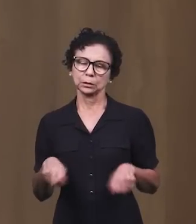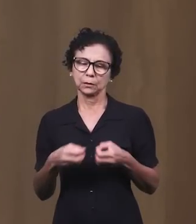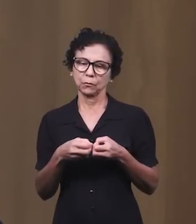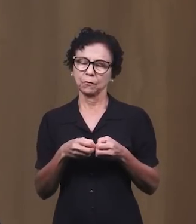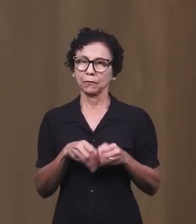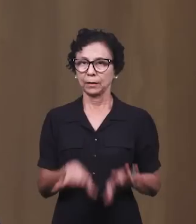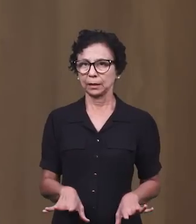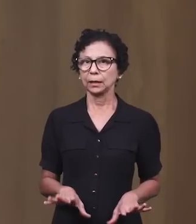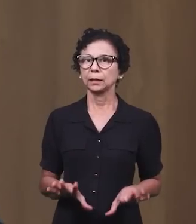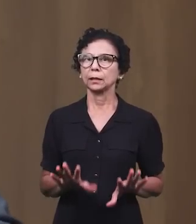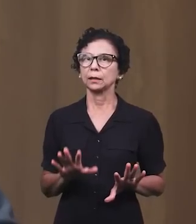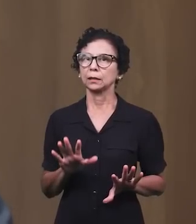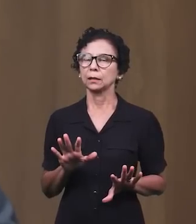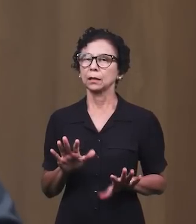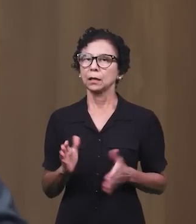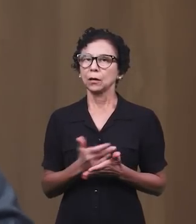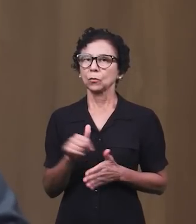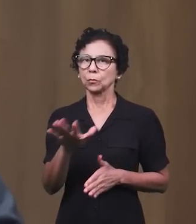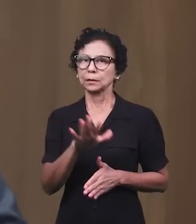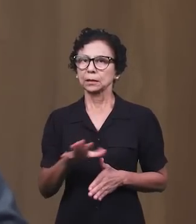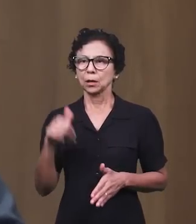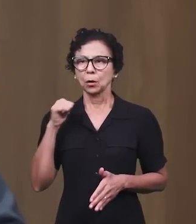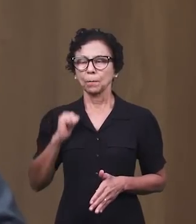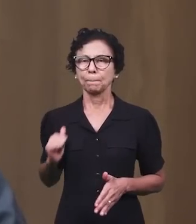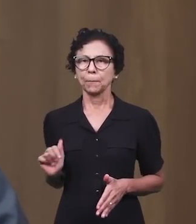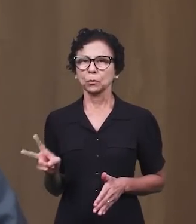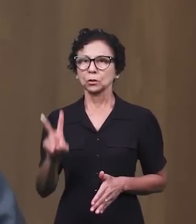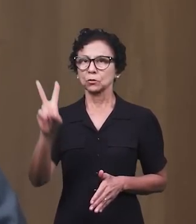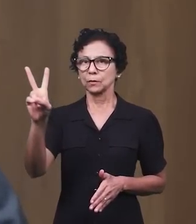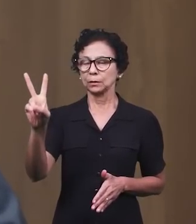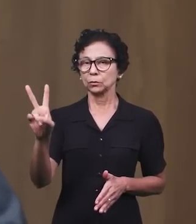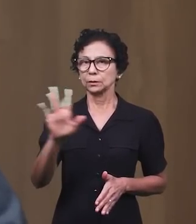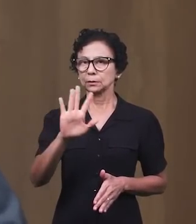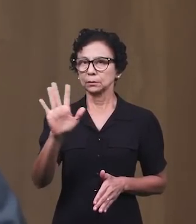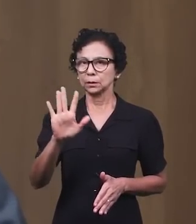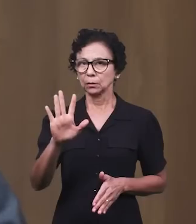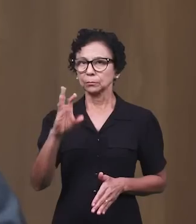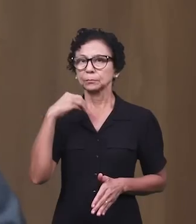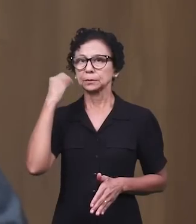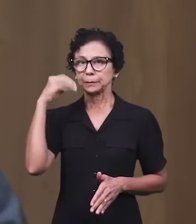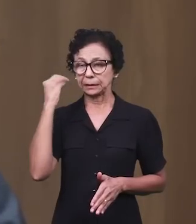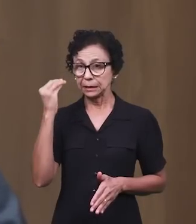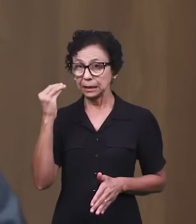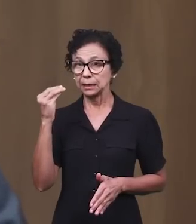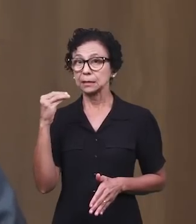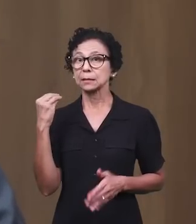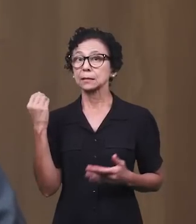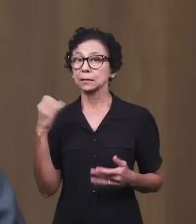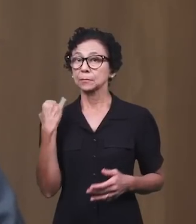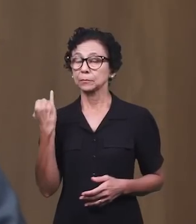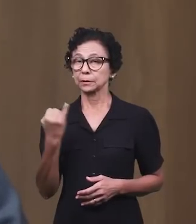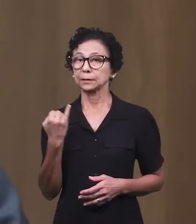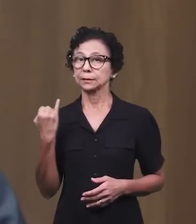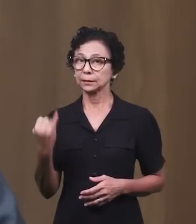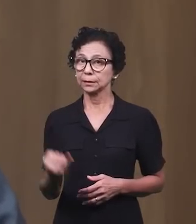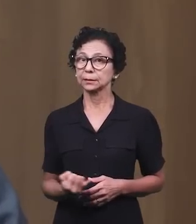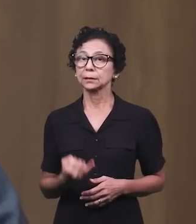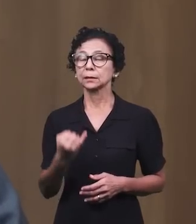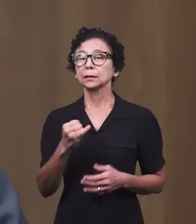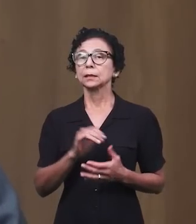na área do investimento, na bolsa de valores, por exemplo, sem ter experiência, porque você pode colocar a perder aquele